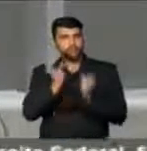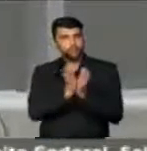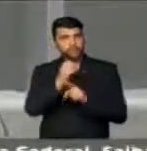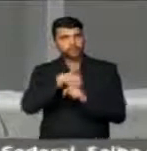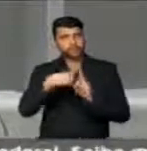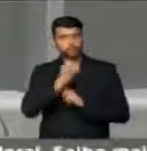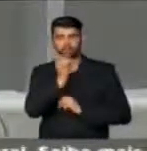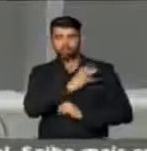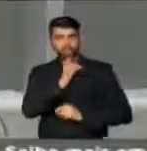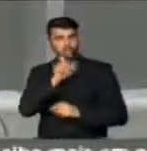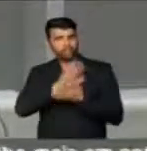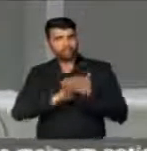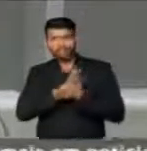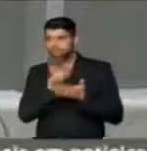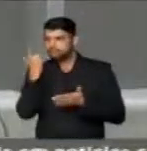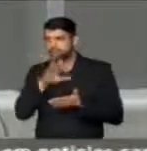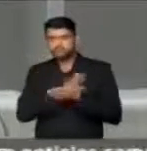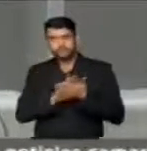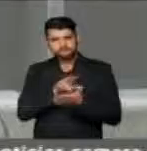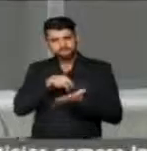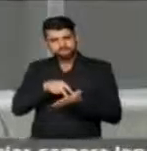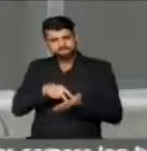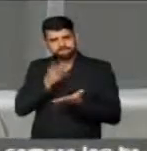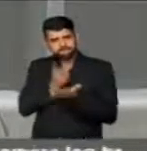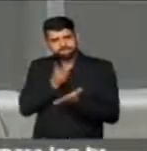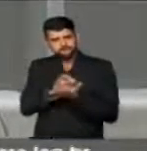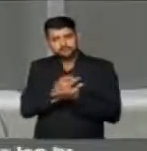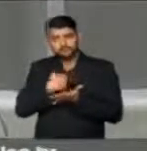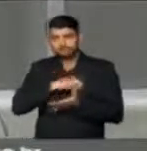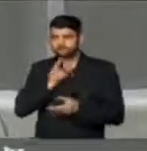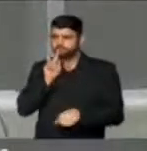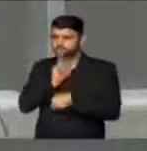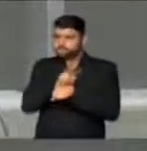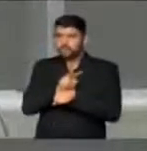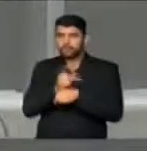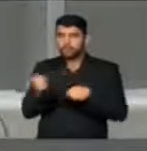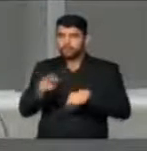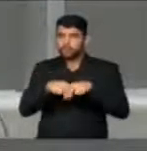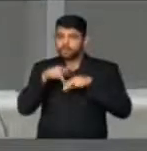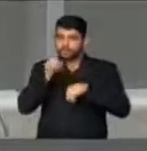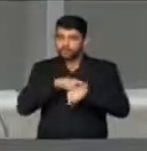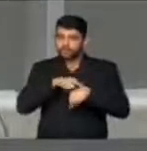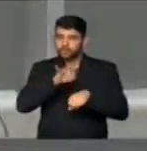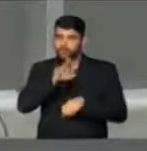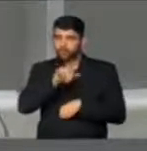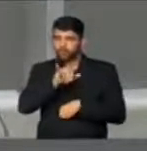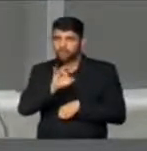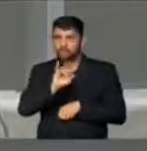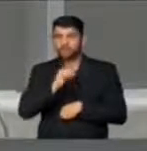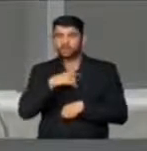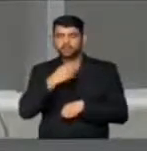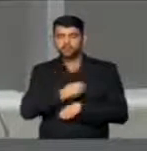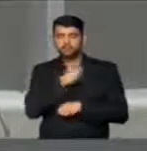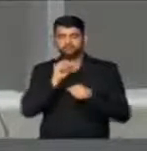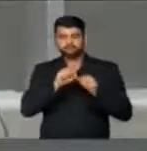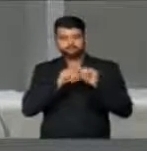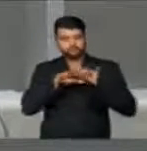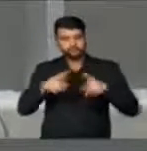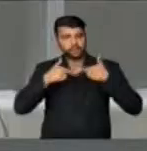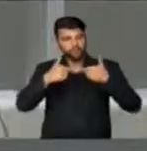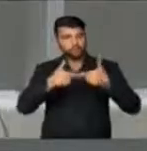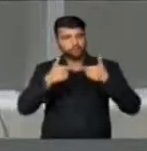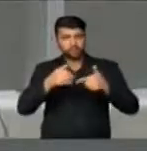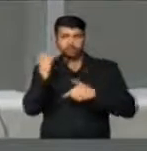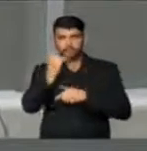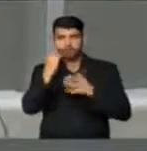que o movimento social vai resistir e defender. Coincidentemente, foi esse momento que a UNE desencadeia uma luta